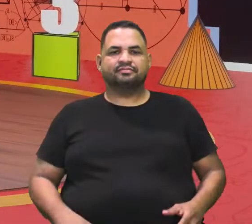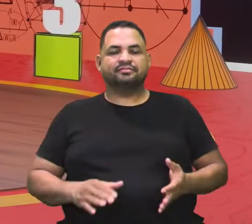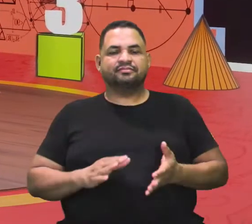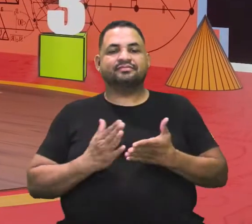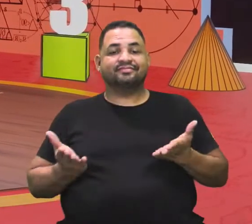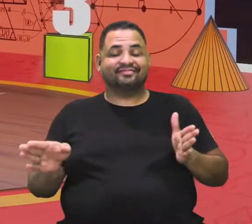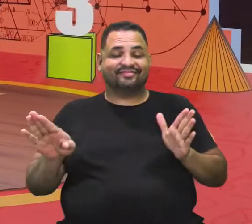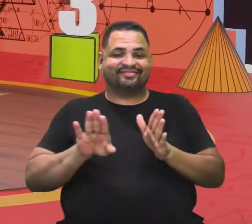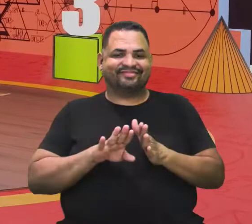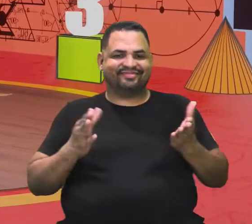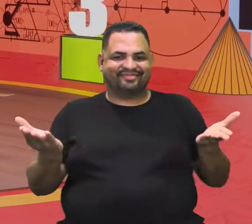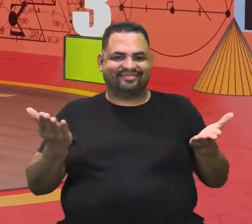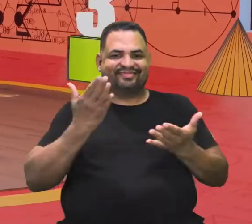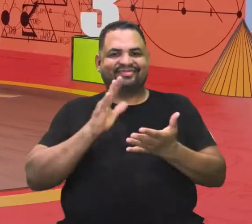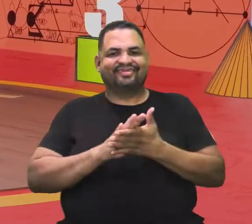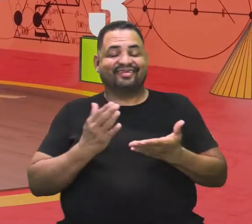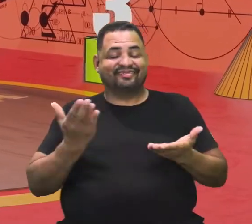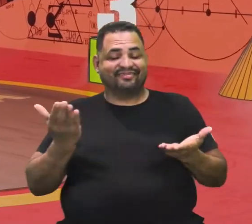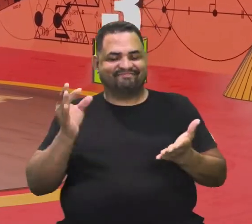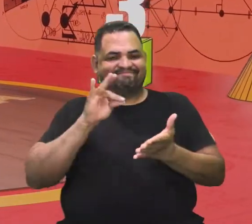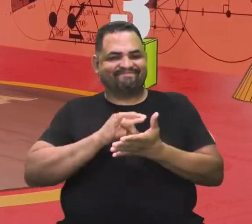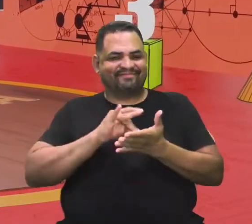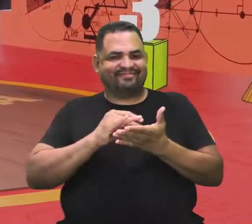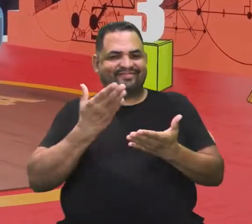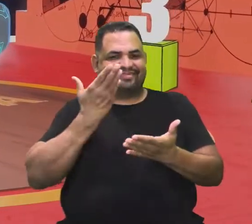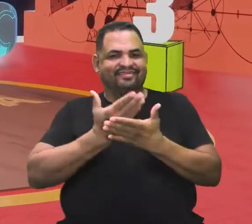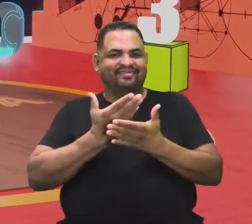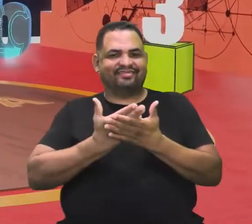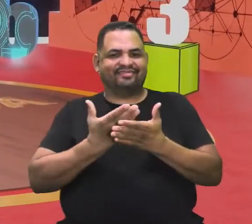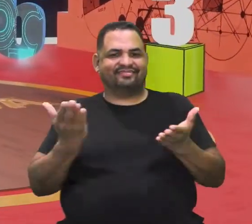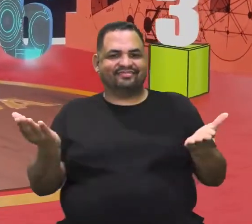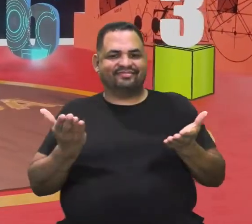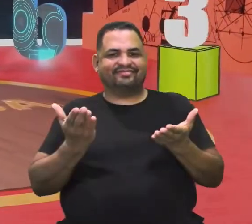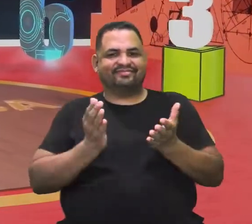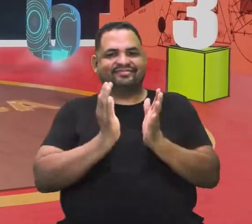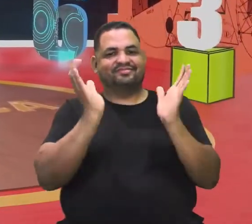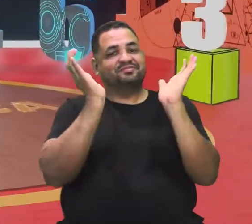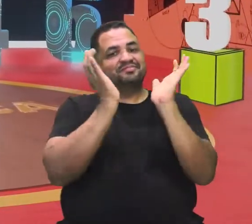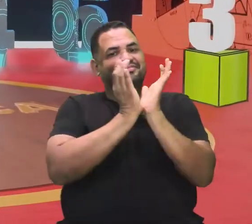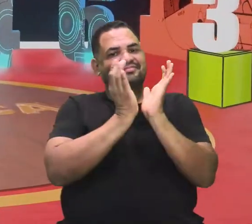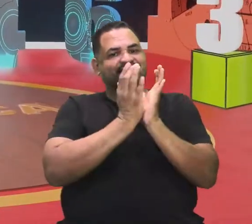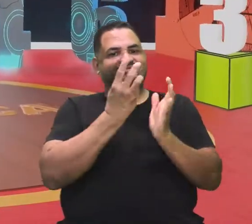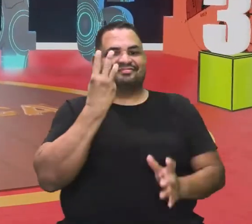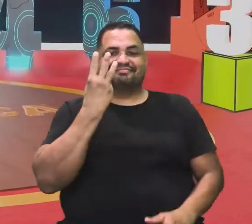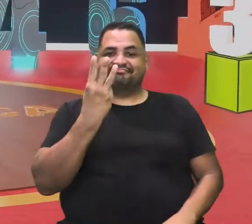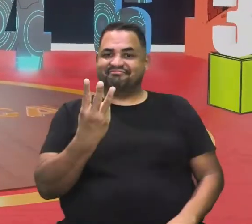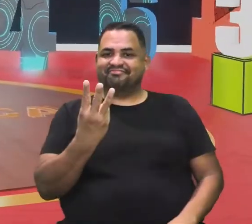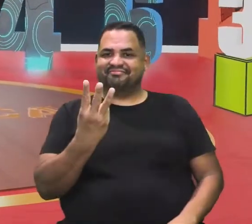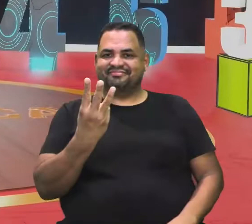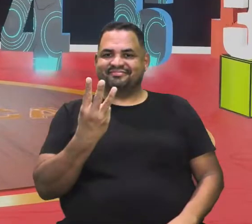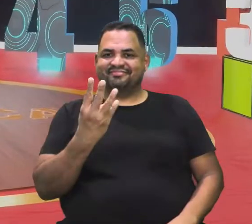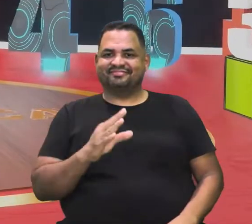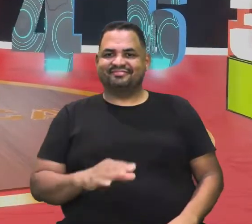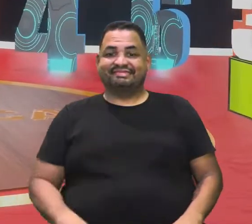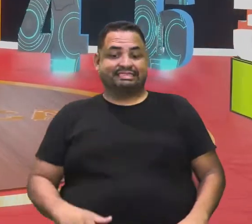E chegamos para valer mais uma aula e agora é unidade